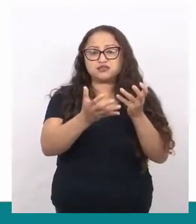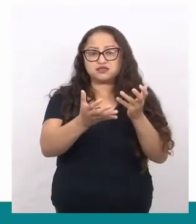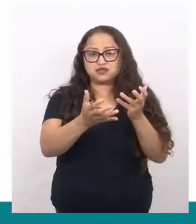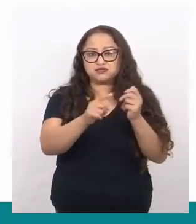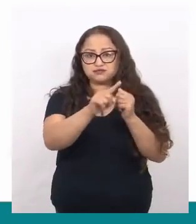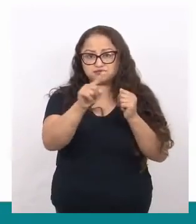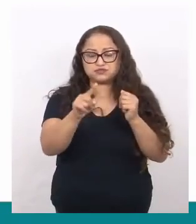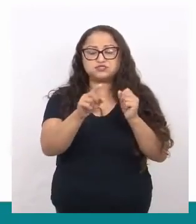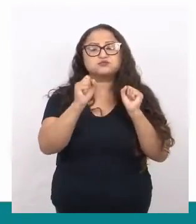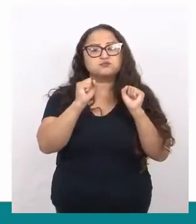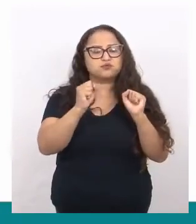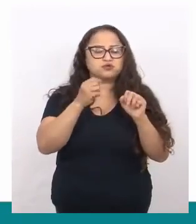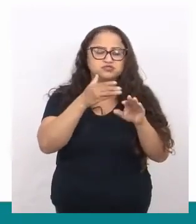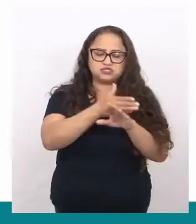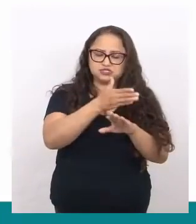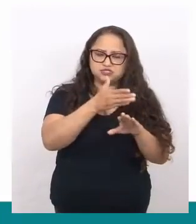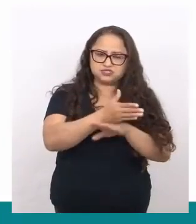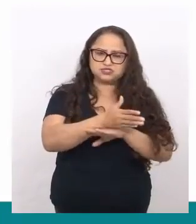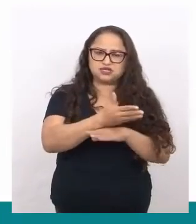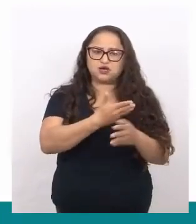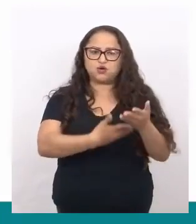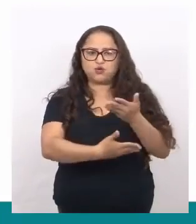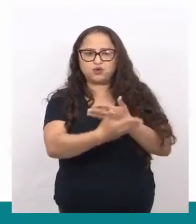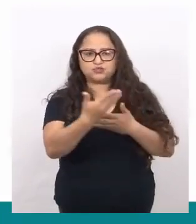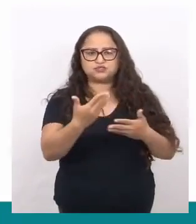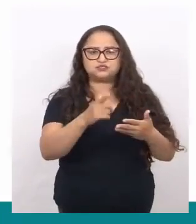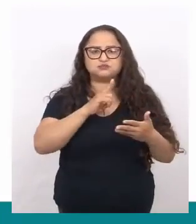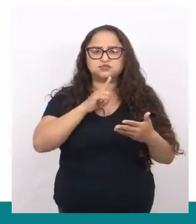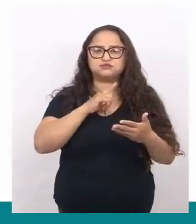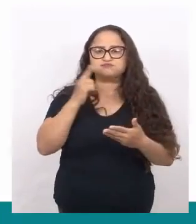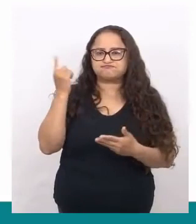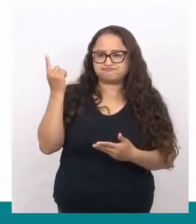podem acessar o